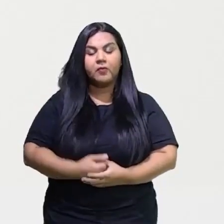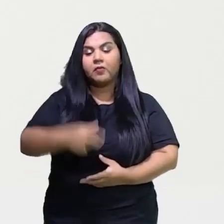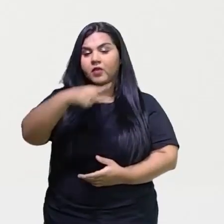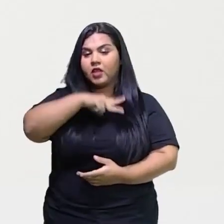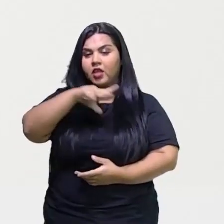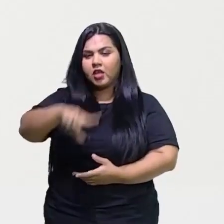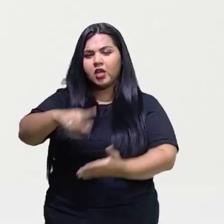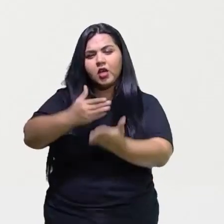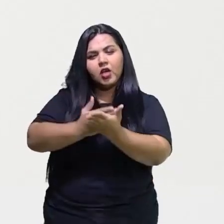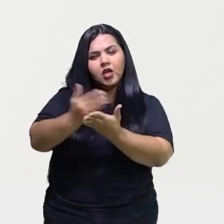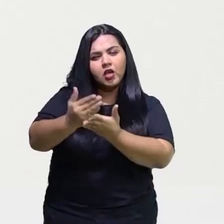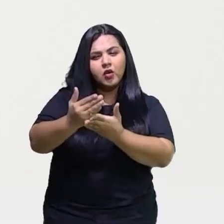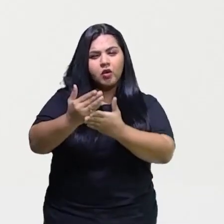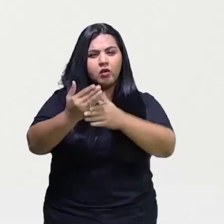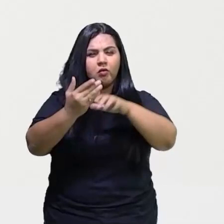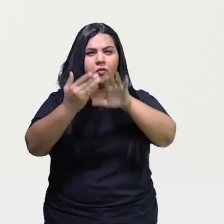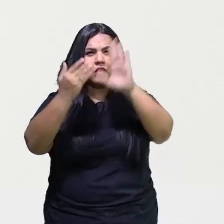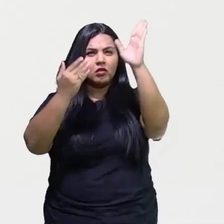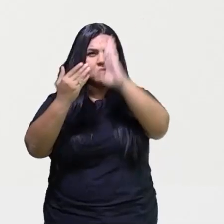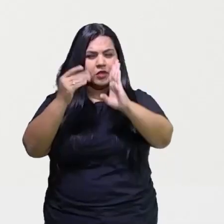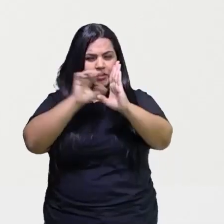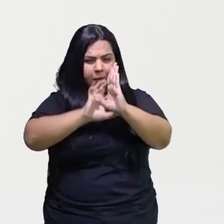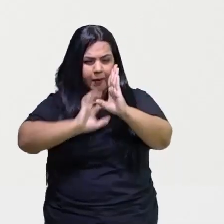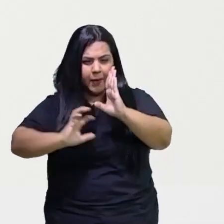Portugal começa a dividir o Brasil em